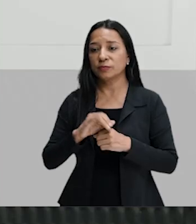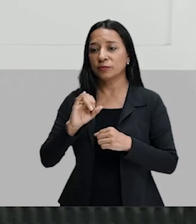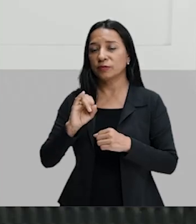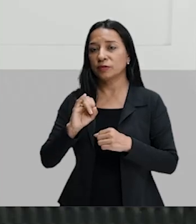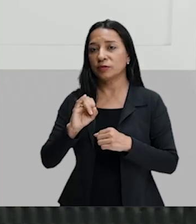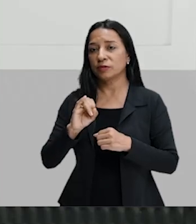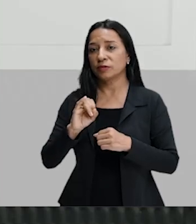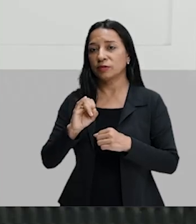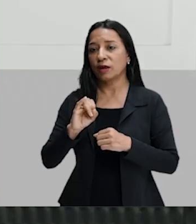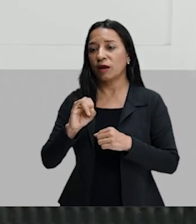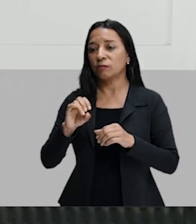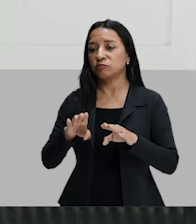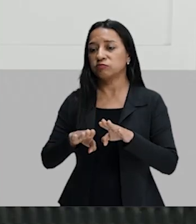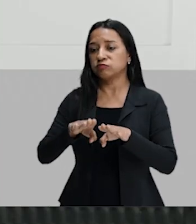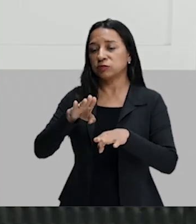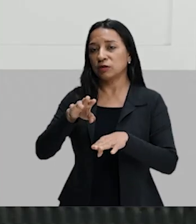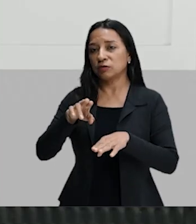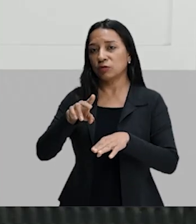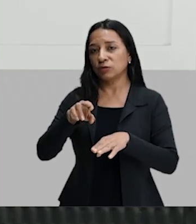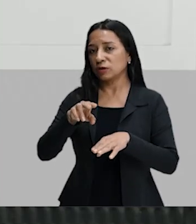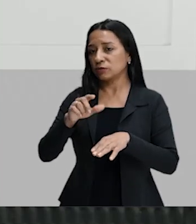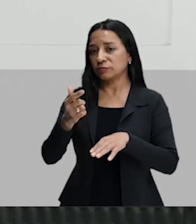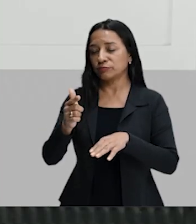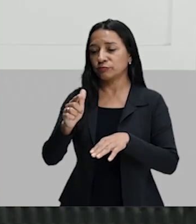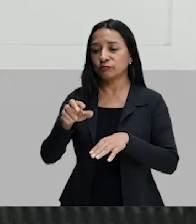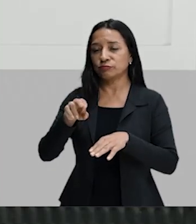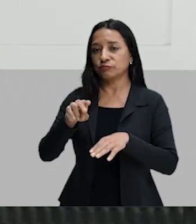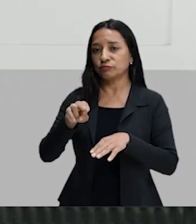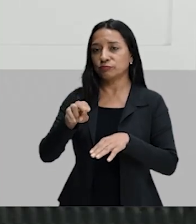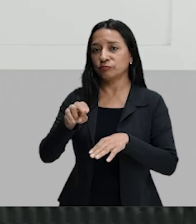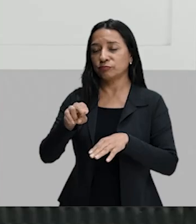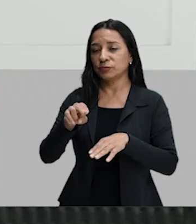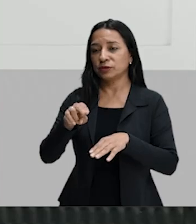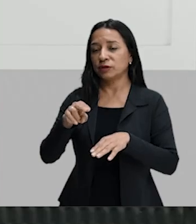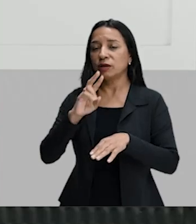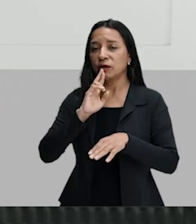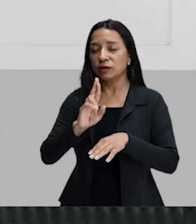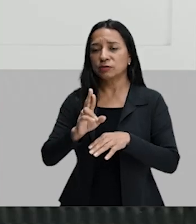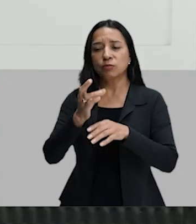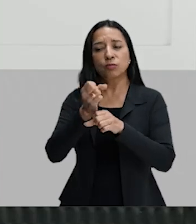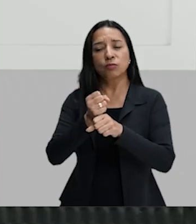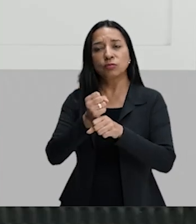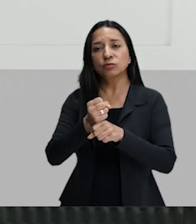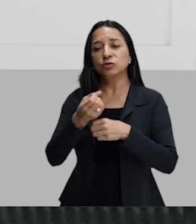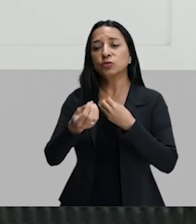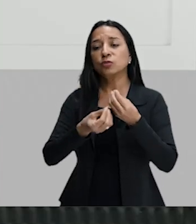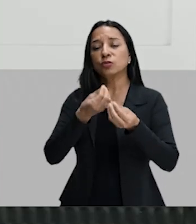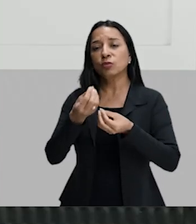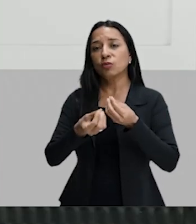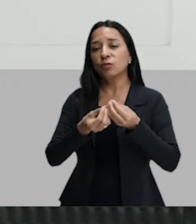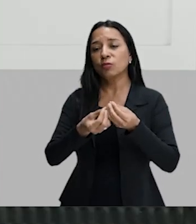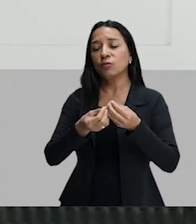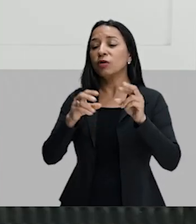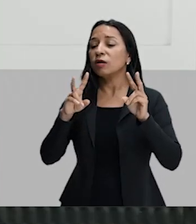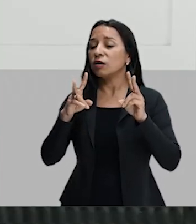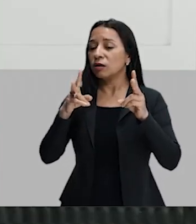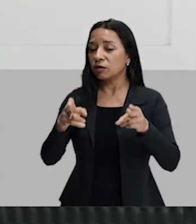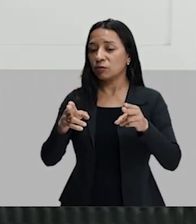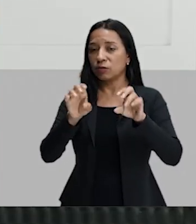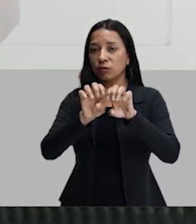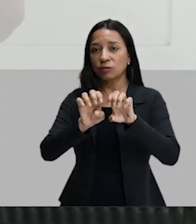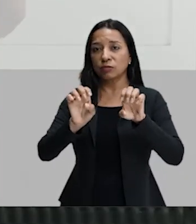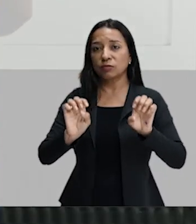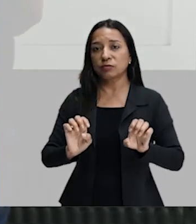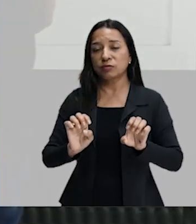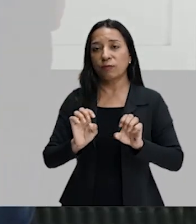né? Uma desigualdade. Você resolve essa desigualdade da mesma forma que você resolve uma equação, né?